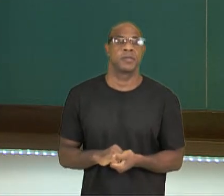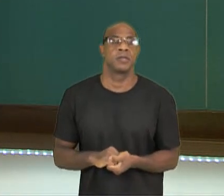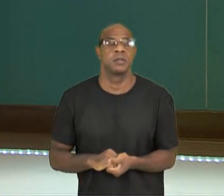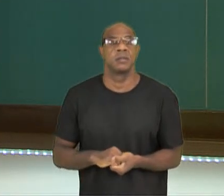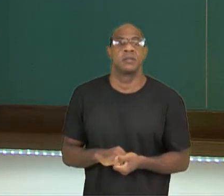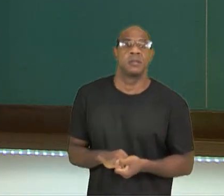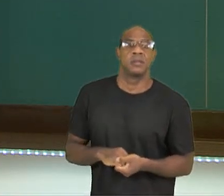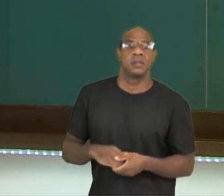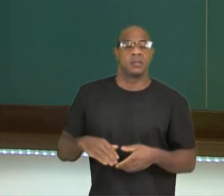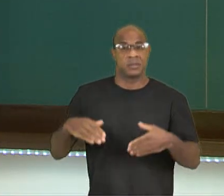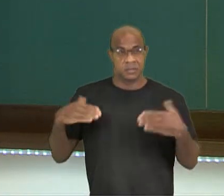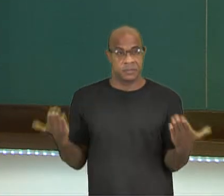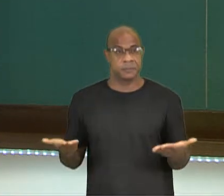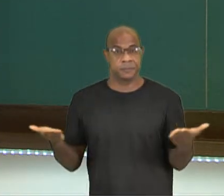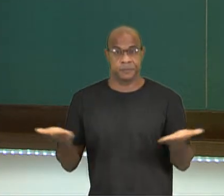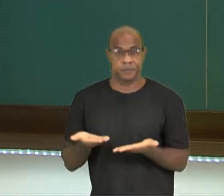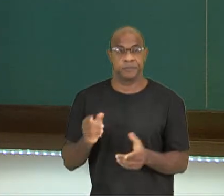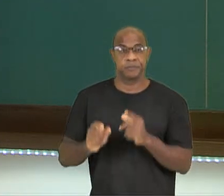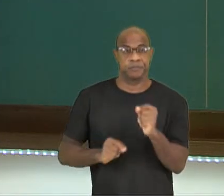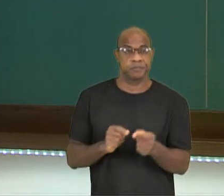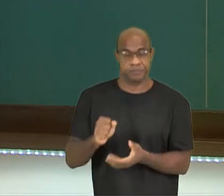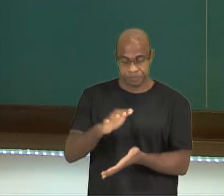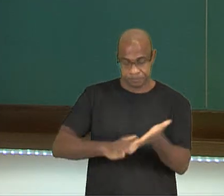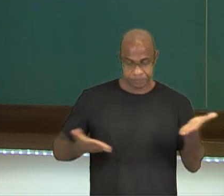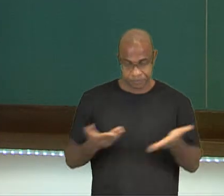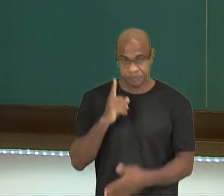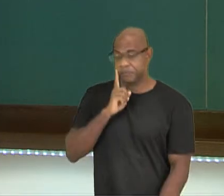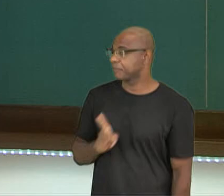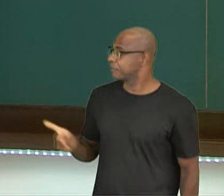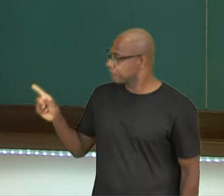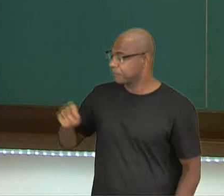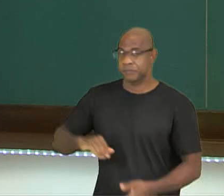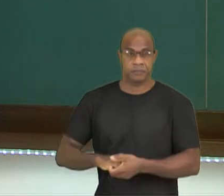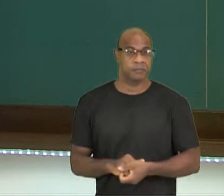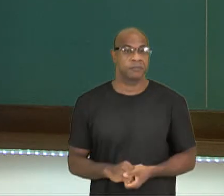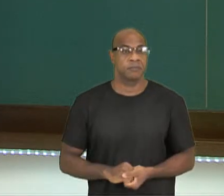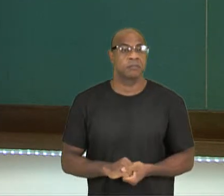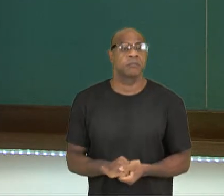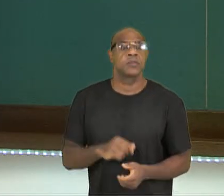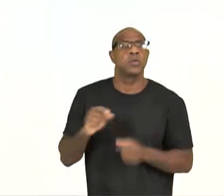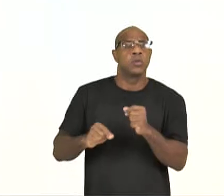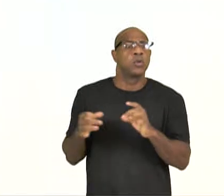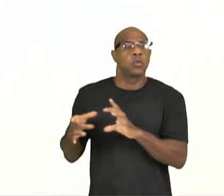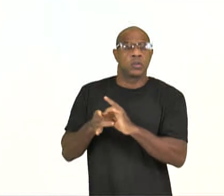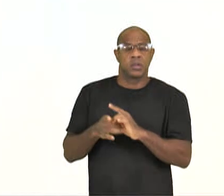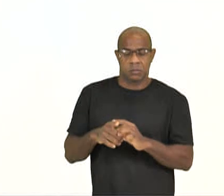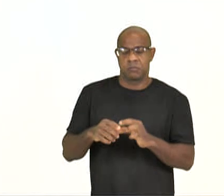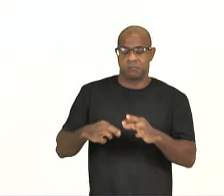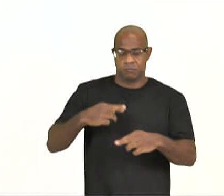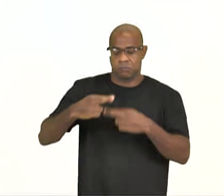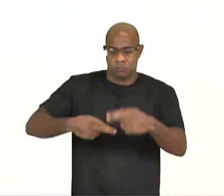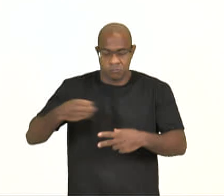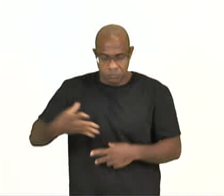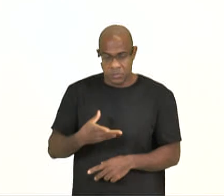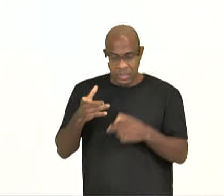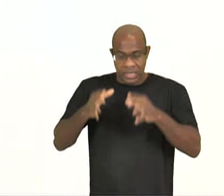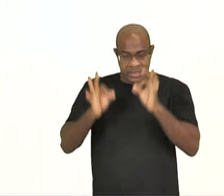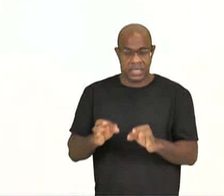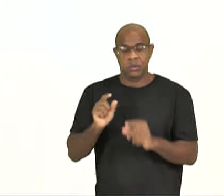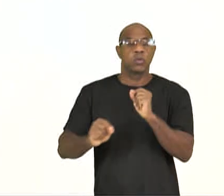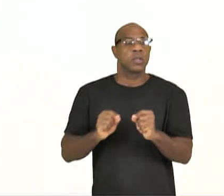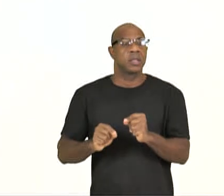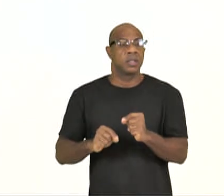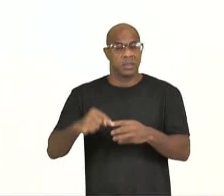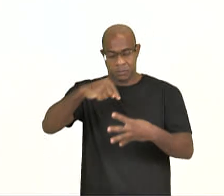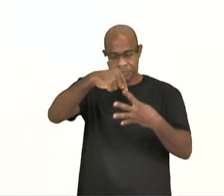do Renascimento, é correto afirmar que dedicou-se à cisma papal e valorizou a crença nos conceitos da Idade Média, houve venda de